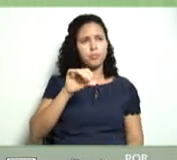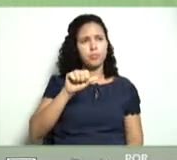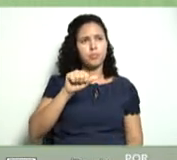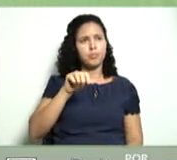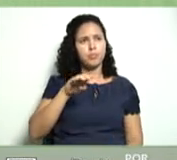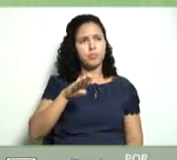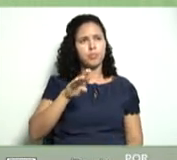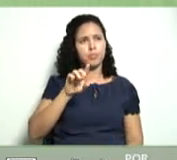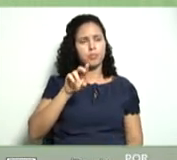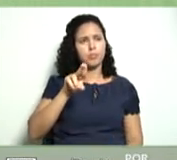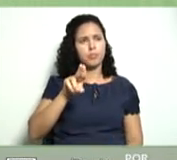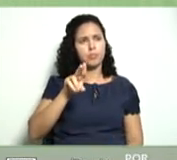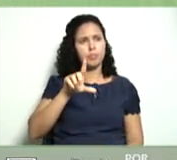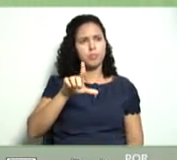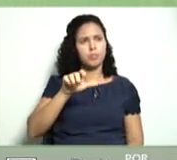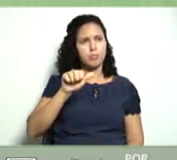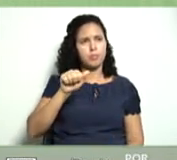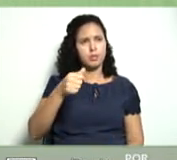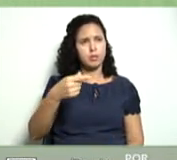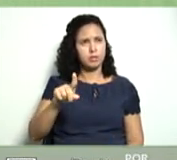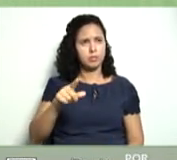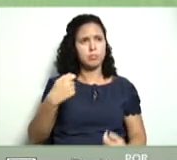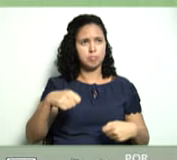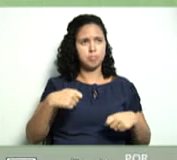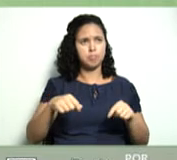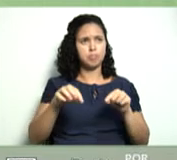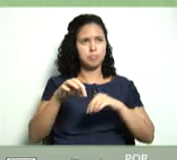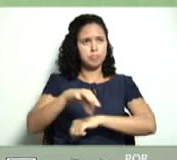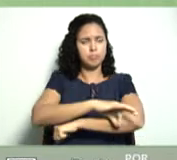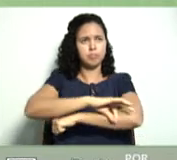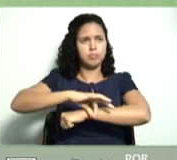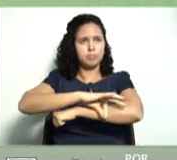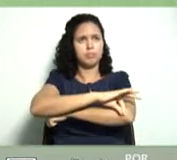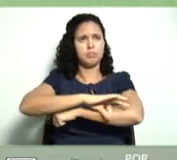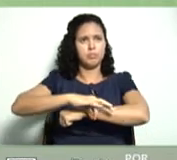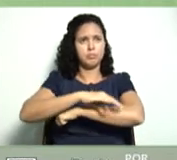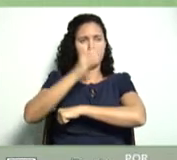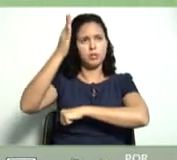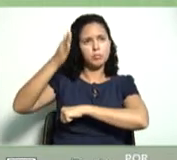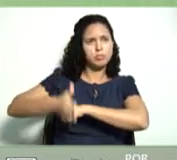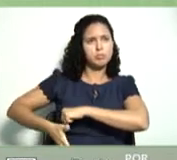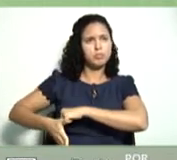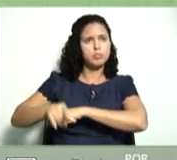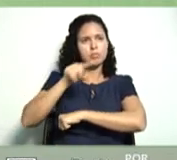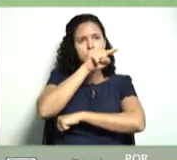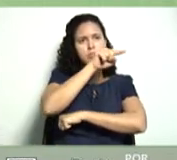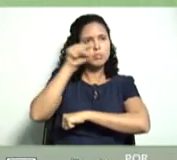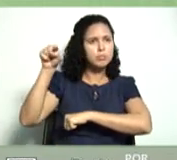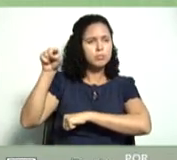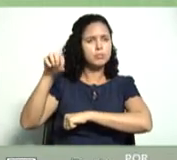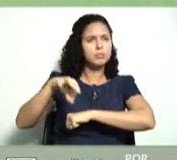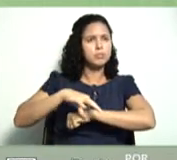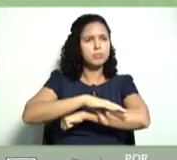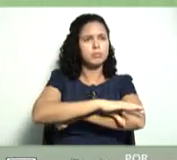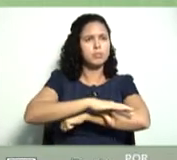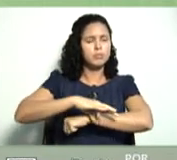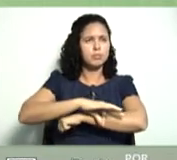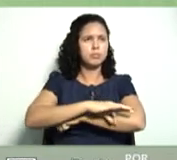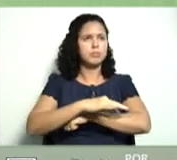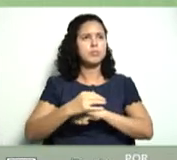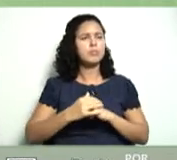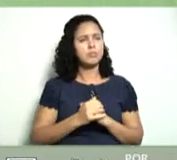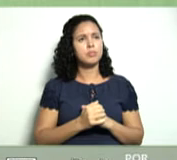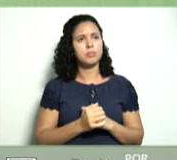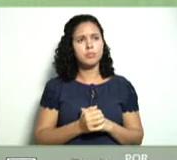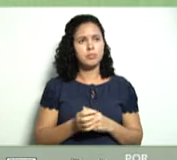tem aqui disponível a régua da régua que você pode tanto tirar como colocar ela certo então